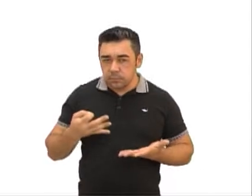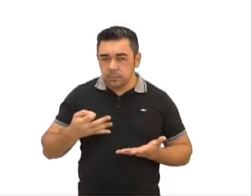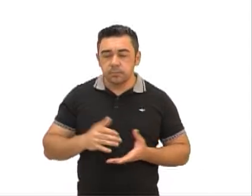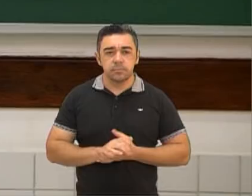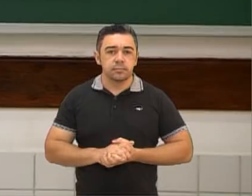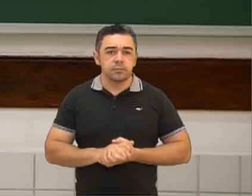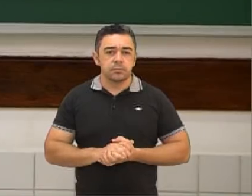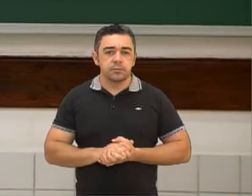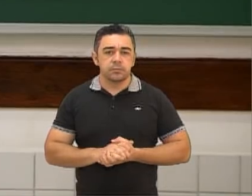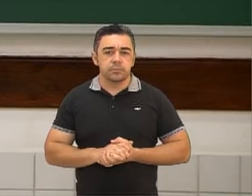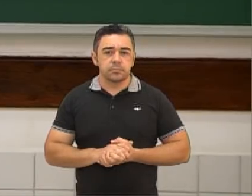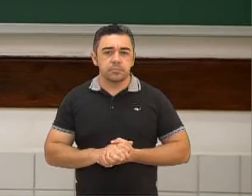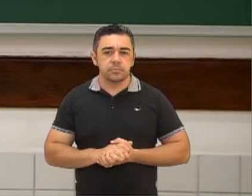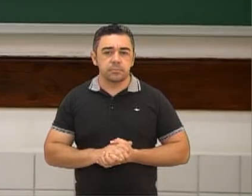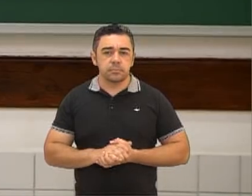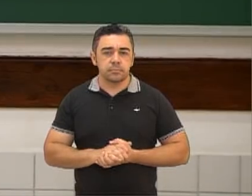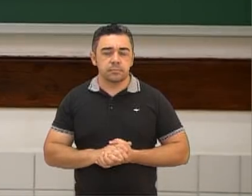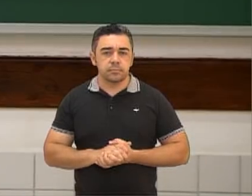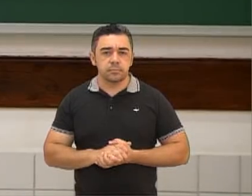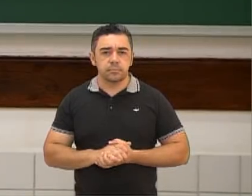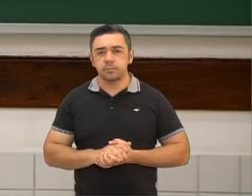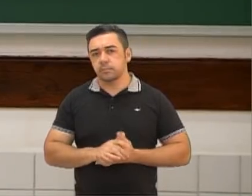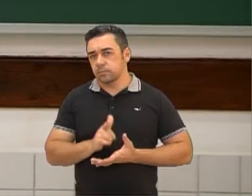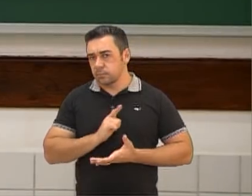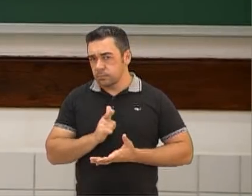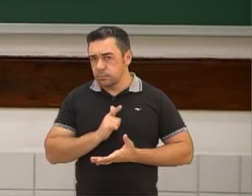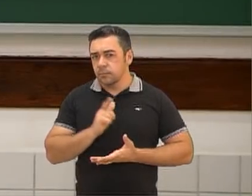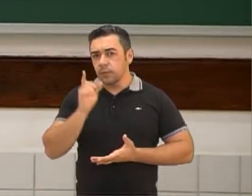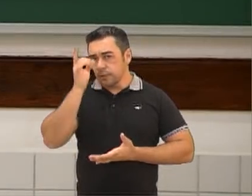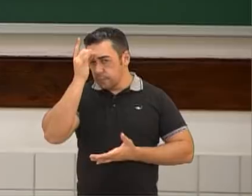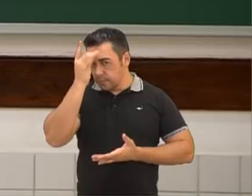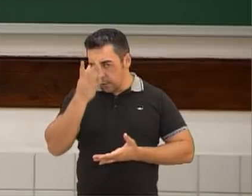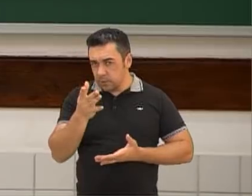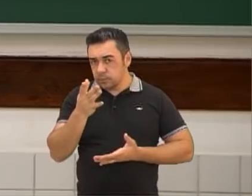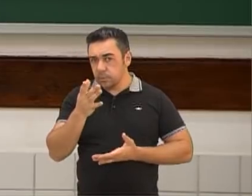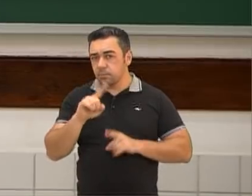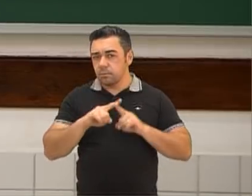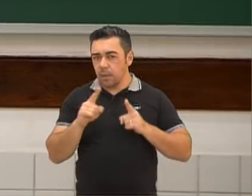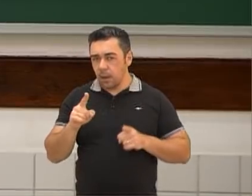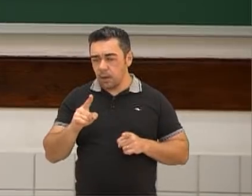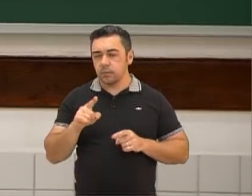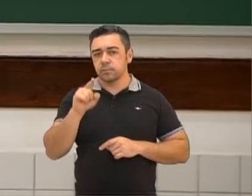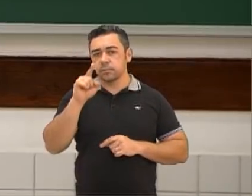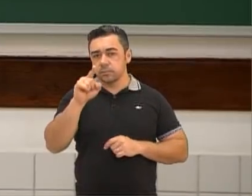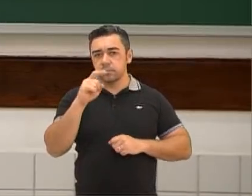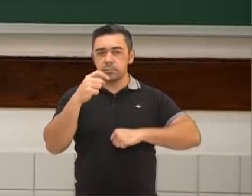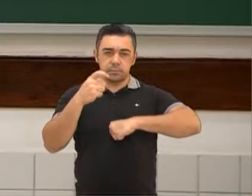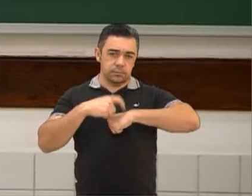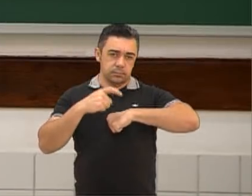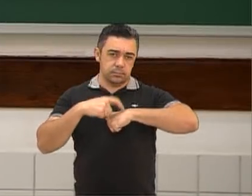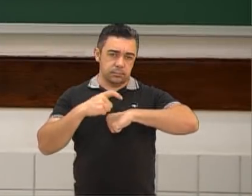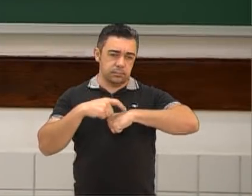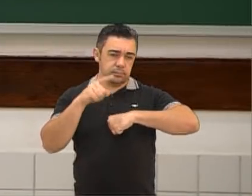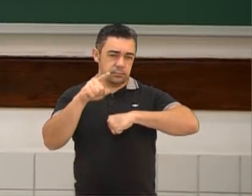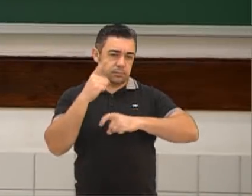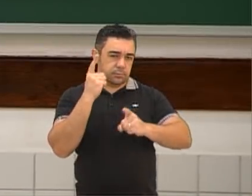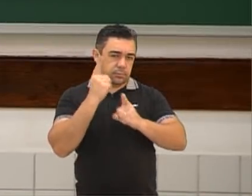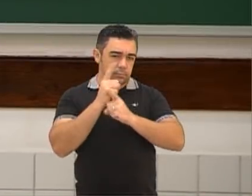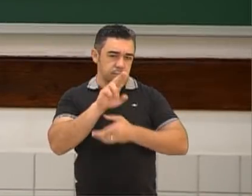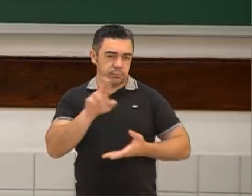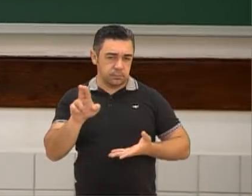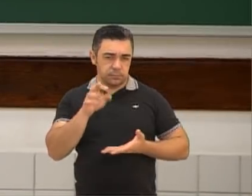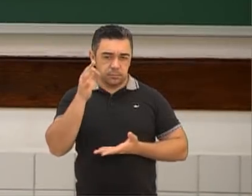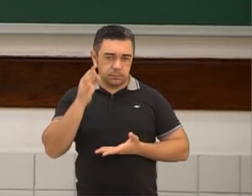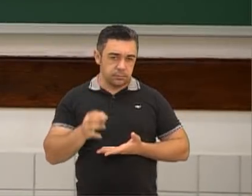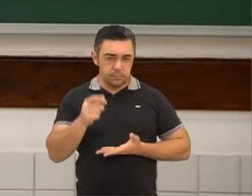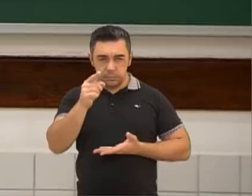correta. Apesar de estar bem fácil, eu vou deixar um tempo aí para você poder pensar um